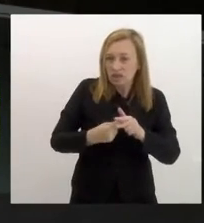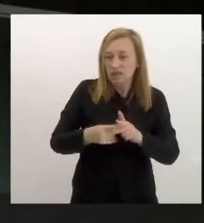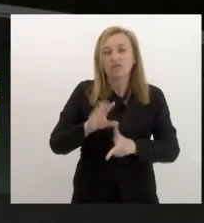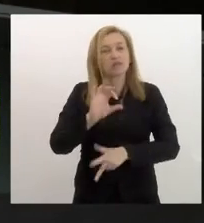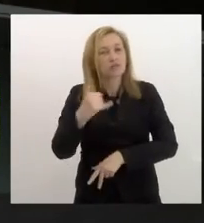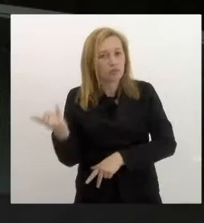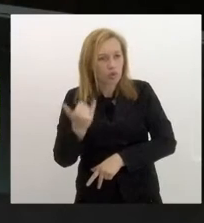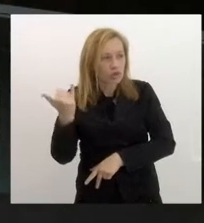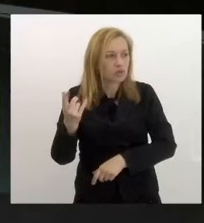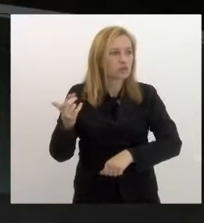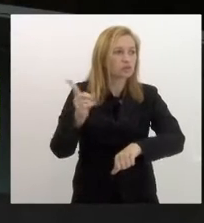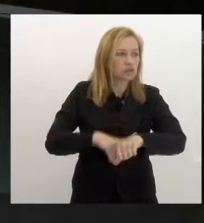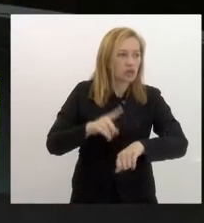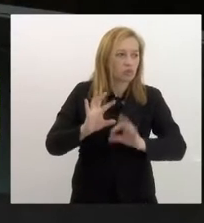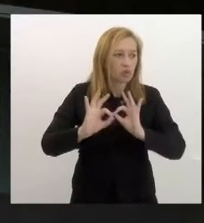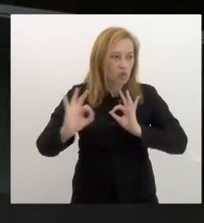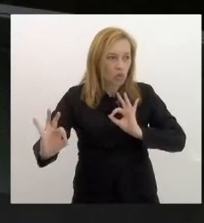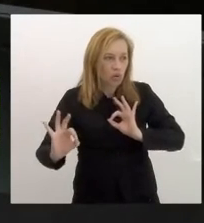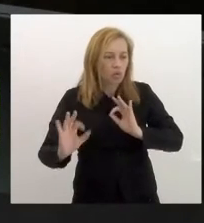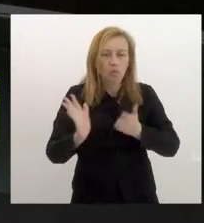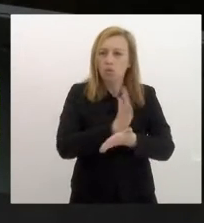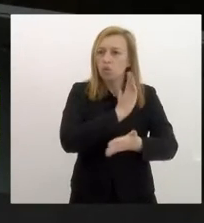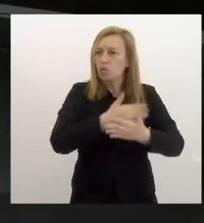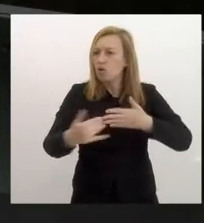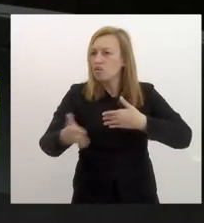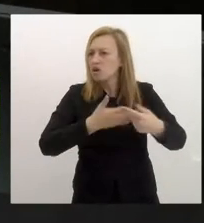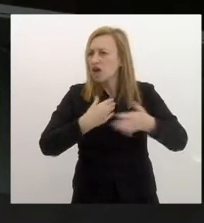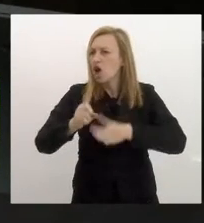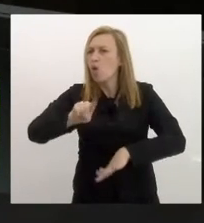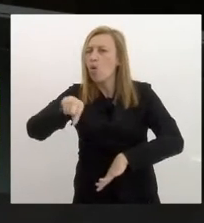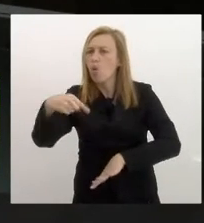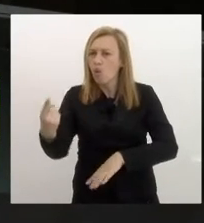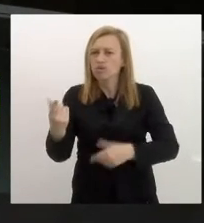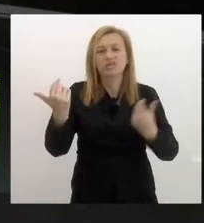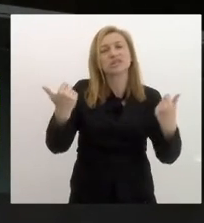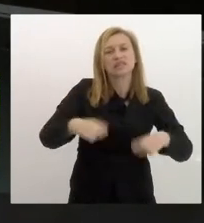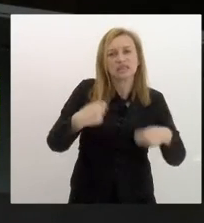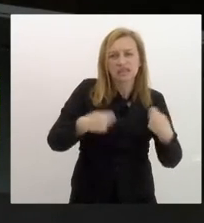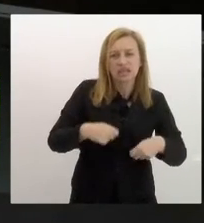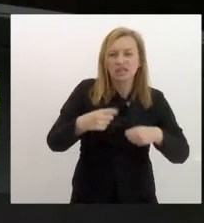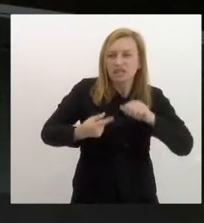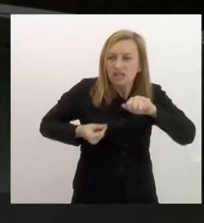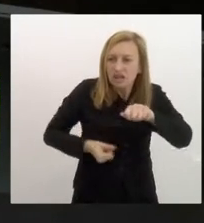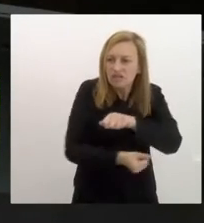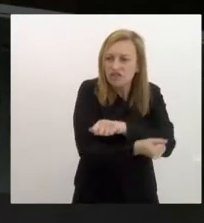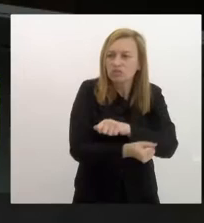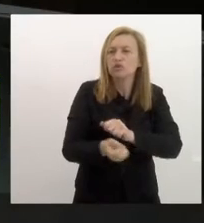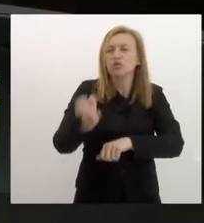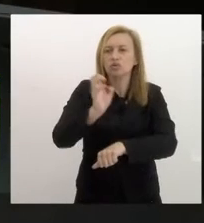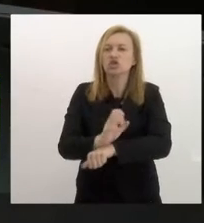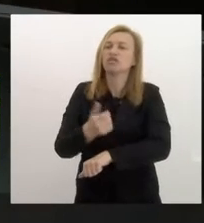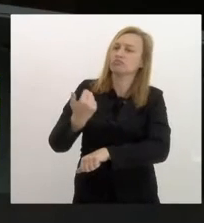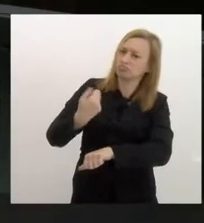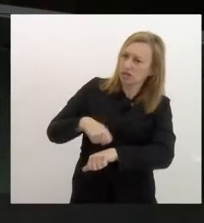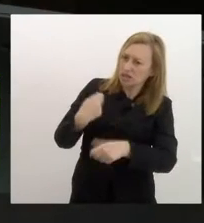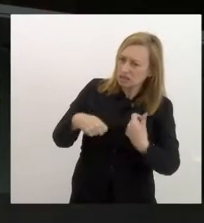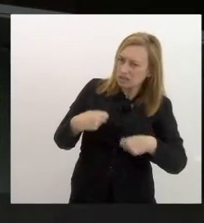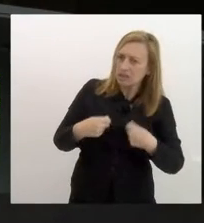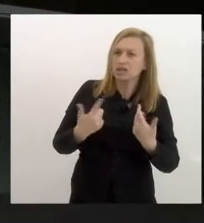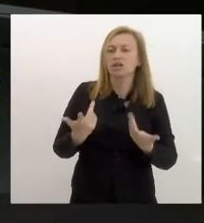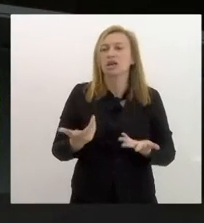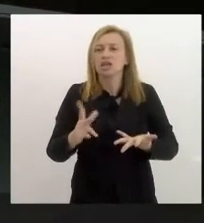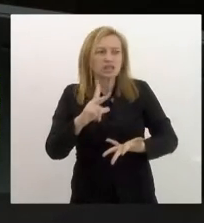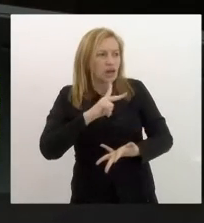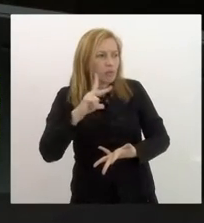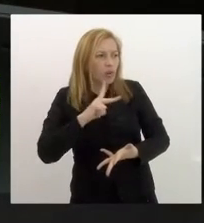serão necessários ao longo do tempo qualquer outra necessidade de investimentos que o estado precise né